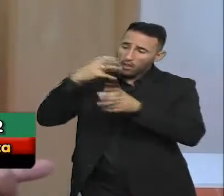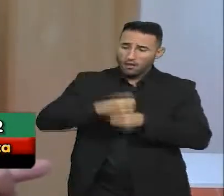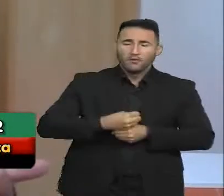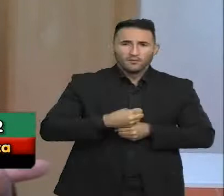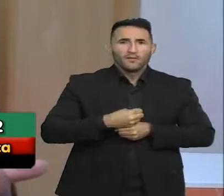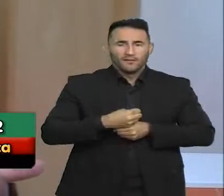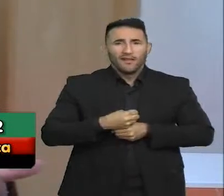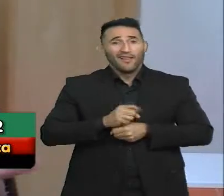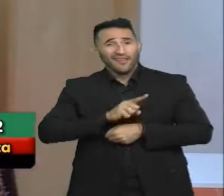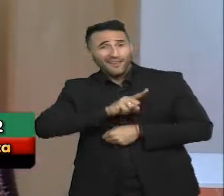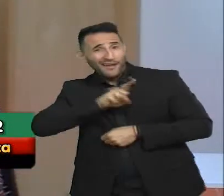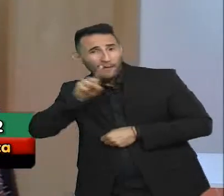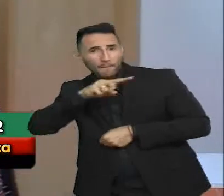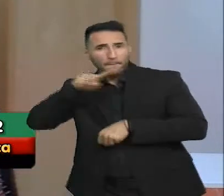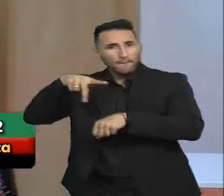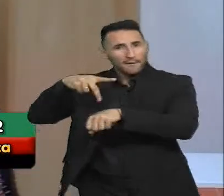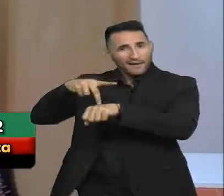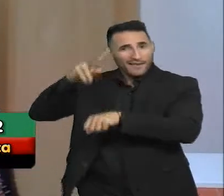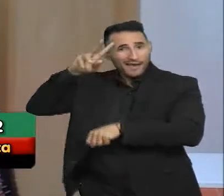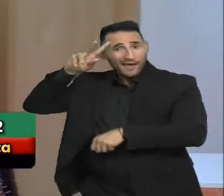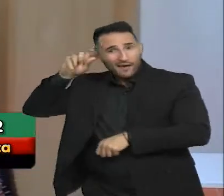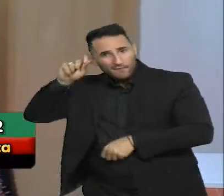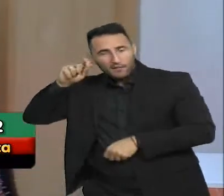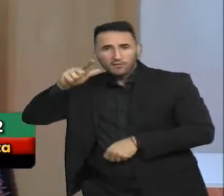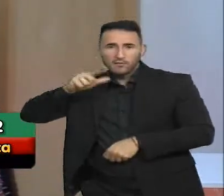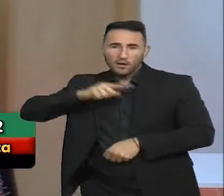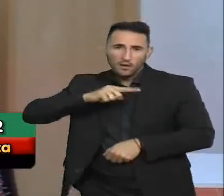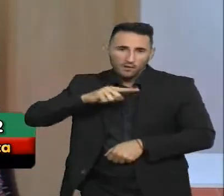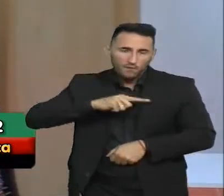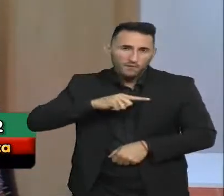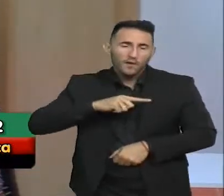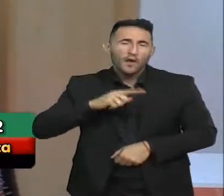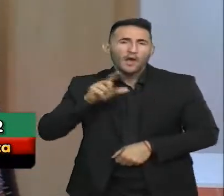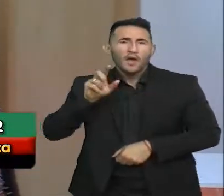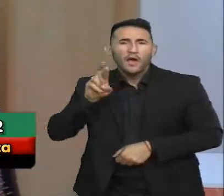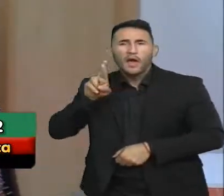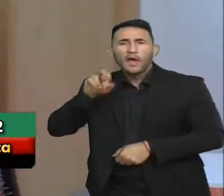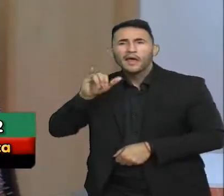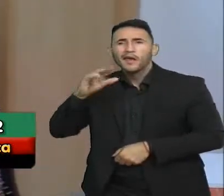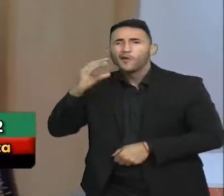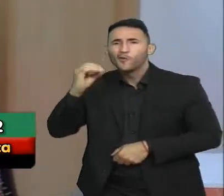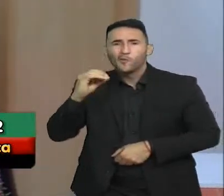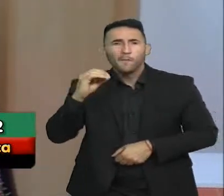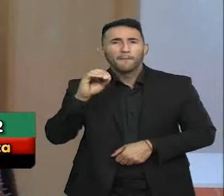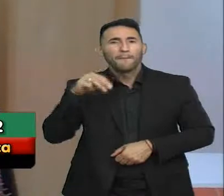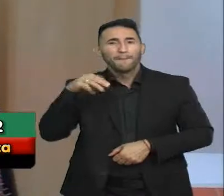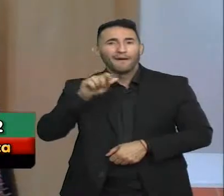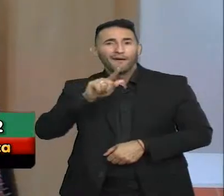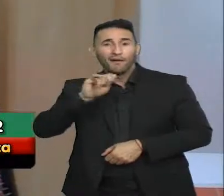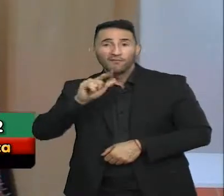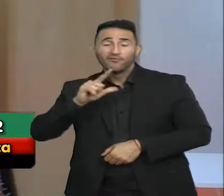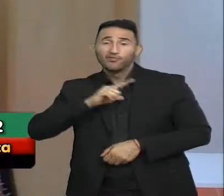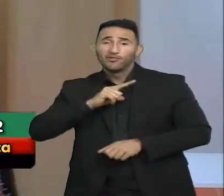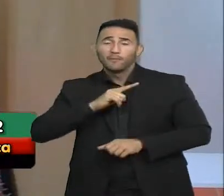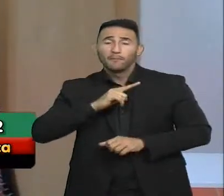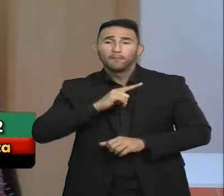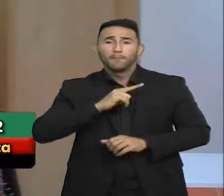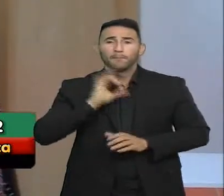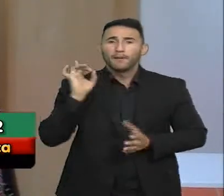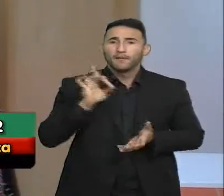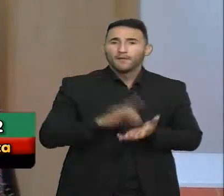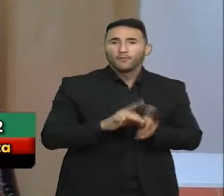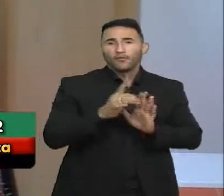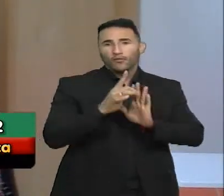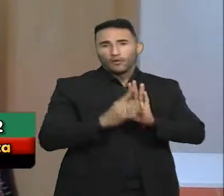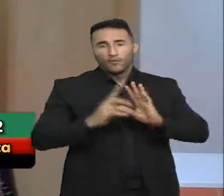lá na África, os povos, os reinos de Mali, eles já tinham o princípio de direitos humanos.